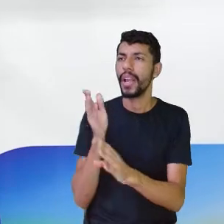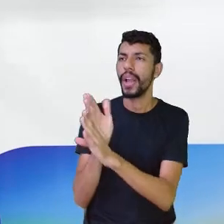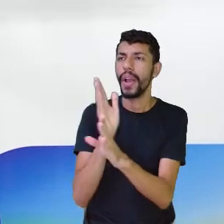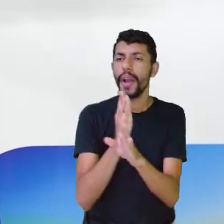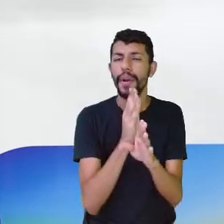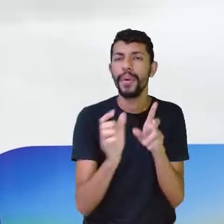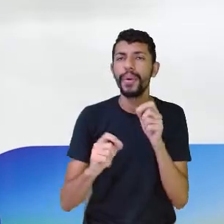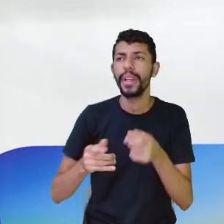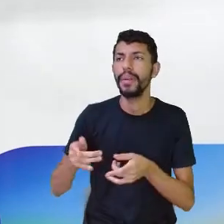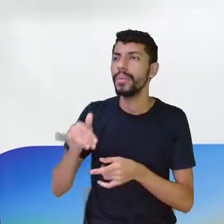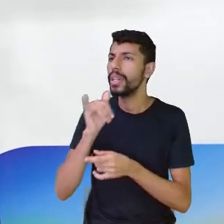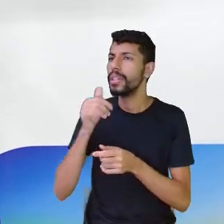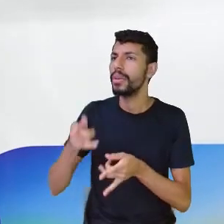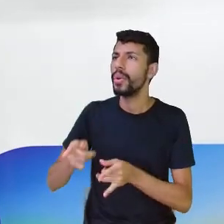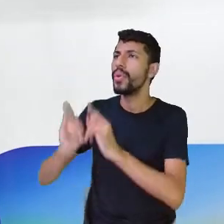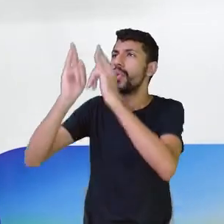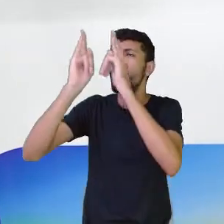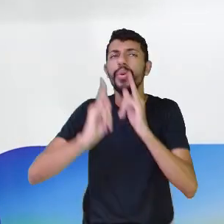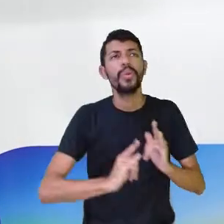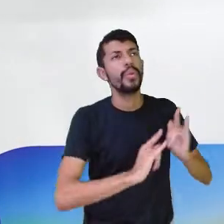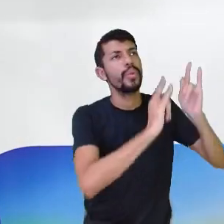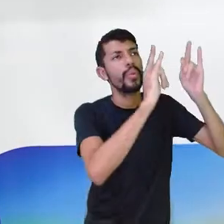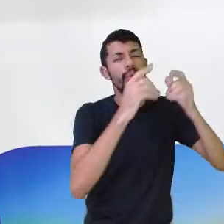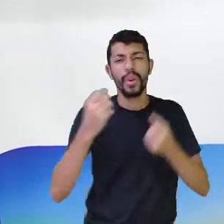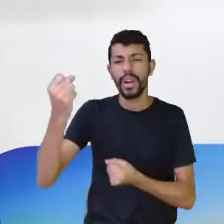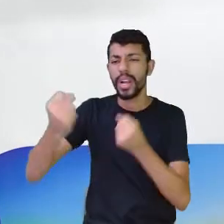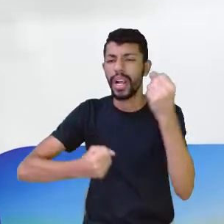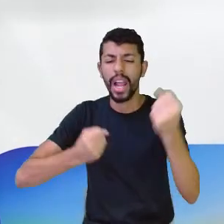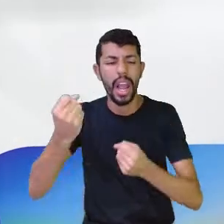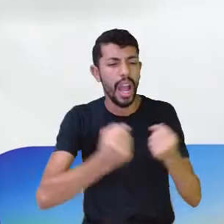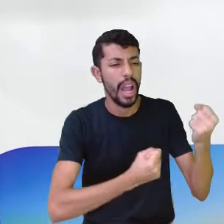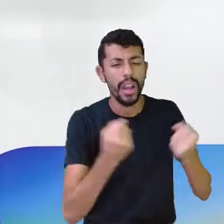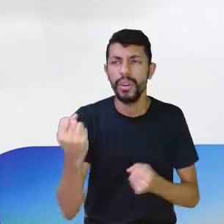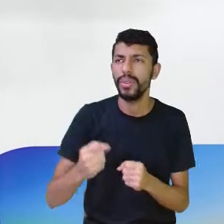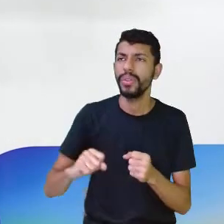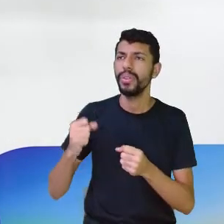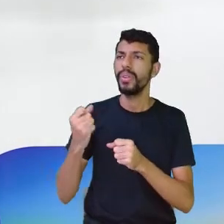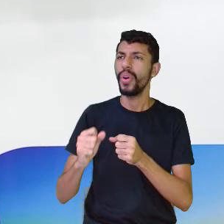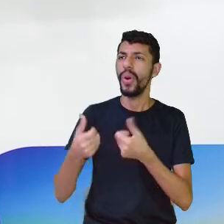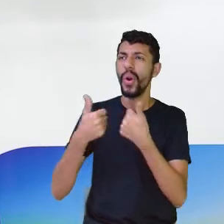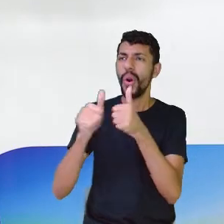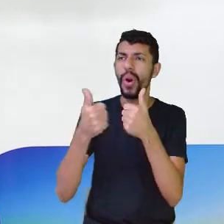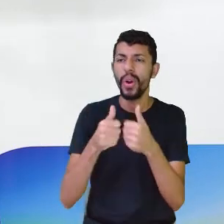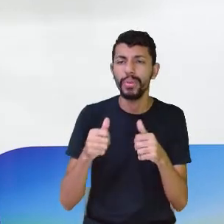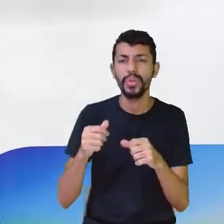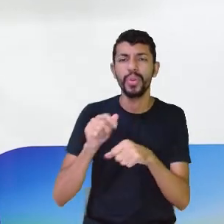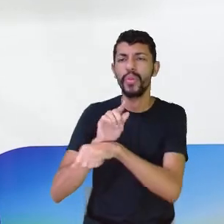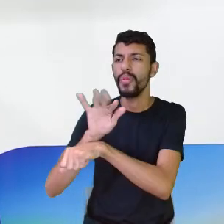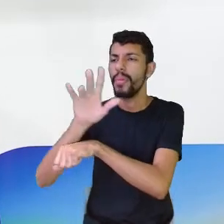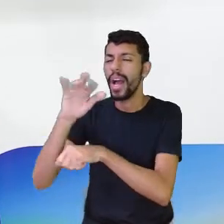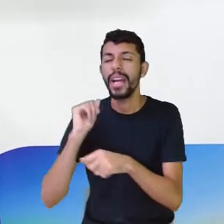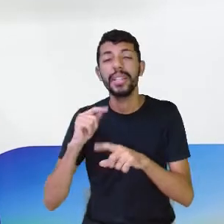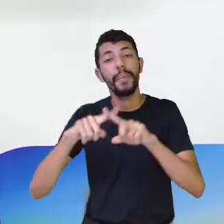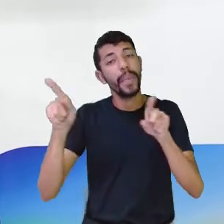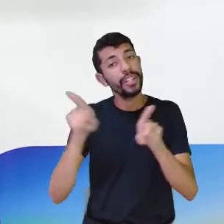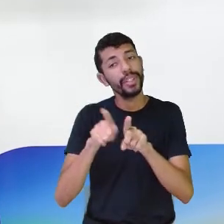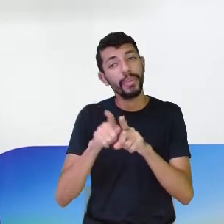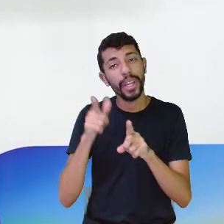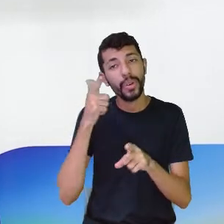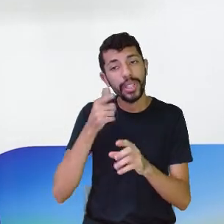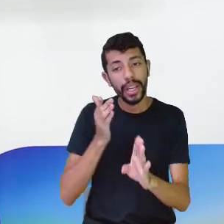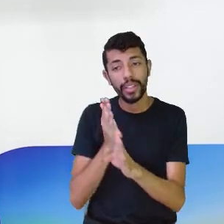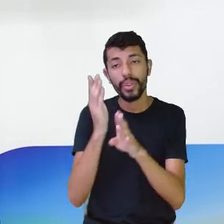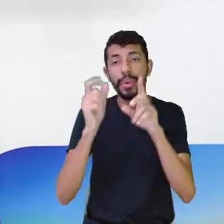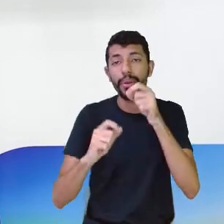seus prédios, com seus automóveis, ônibus, fumaça, barulho, mas você consegue encontrar um espaço mais